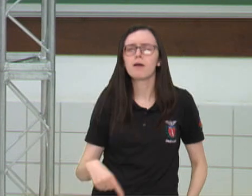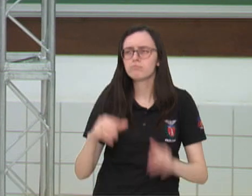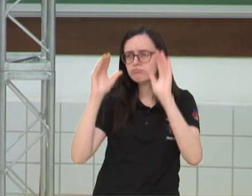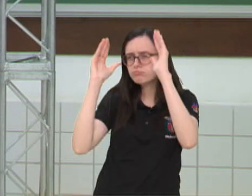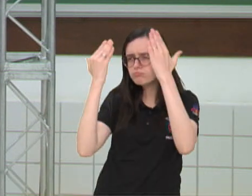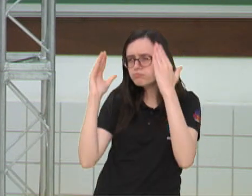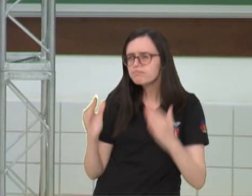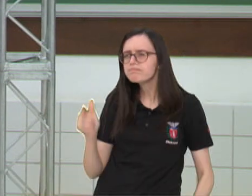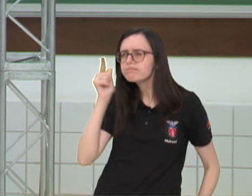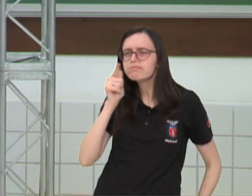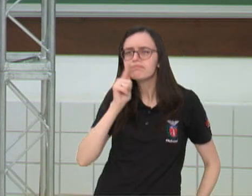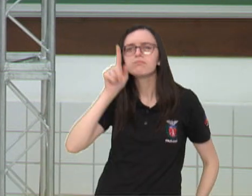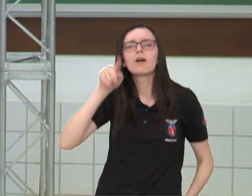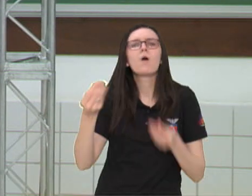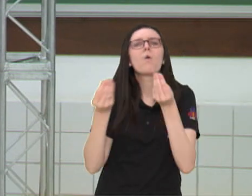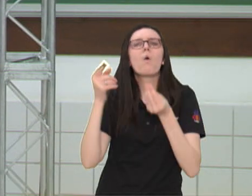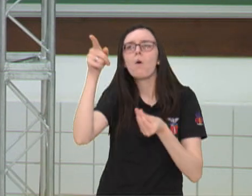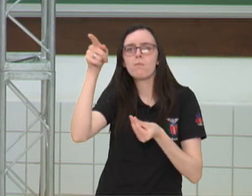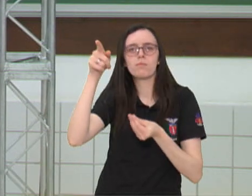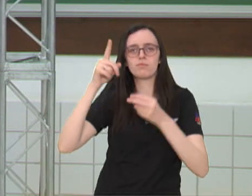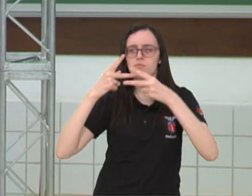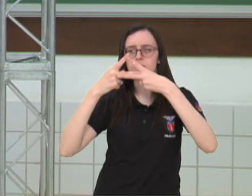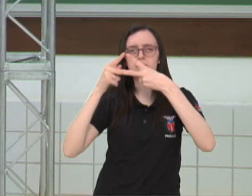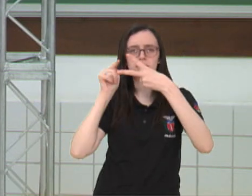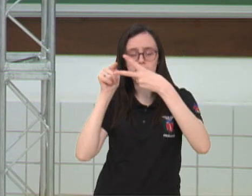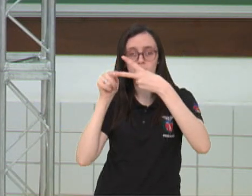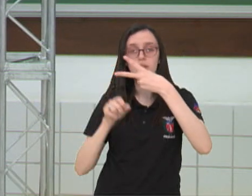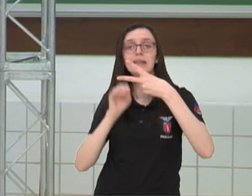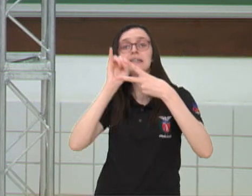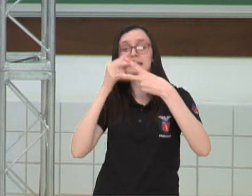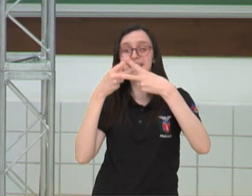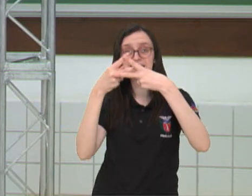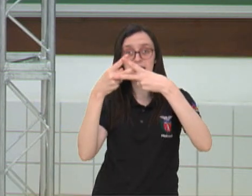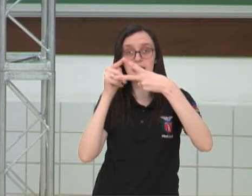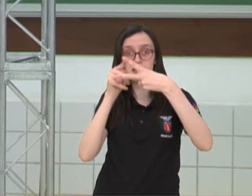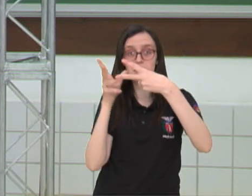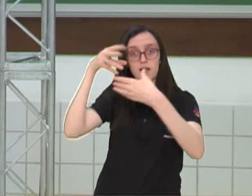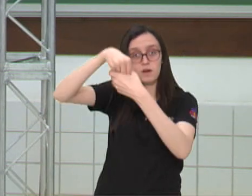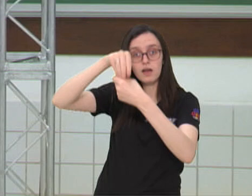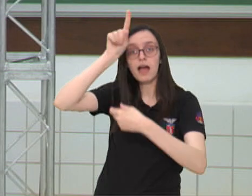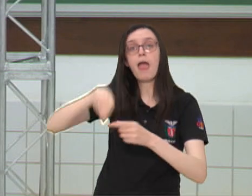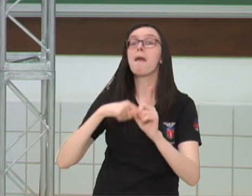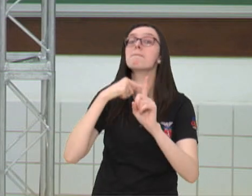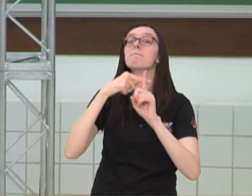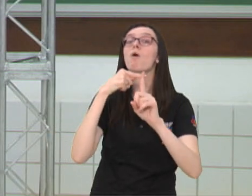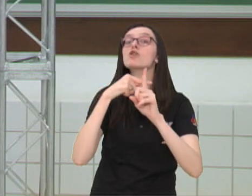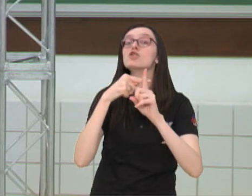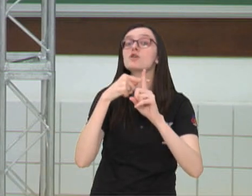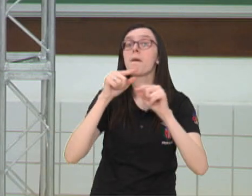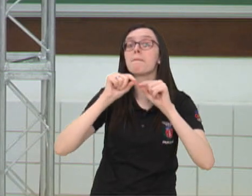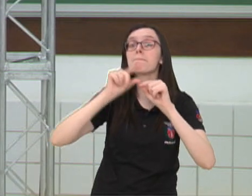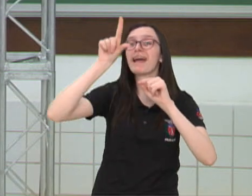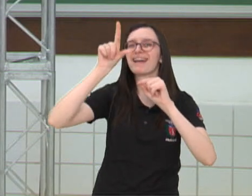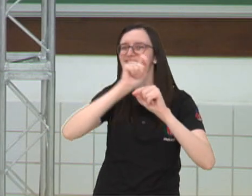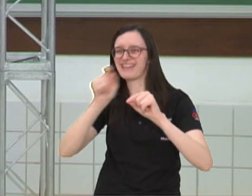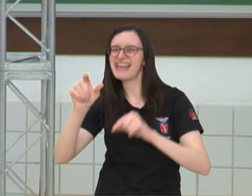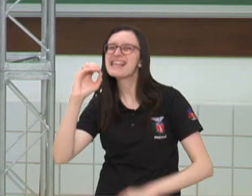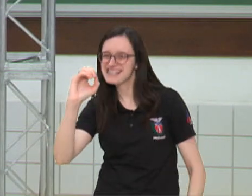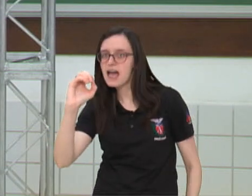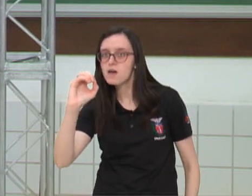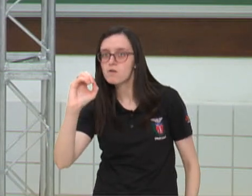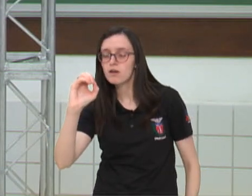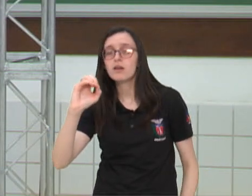análise em relação a esse discriminante delta. Se o valor de delta você encontra o valor positivo maior que zero,